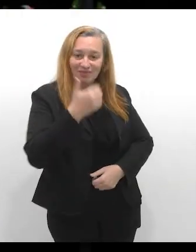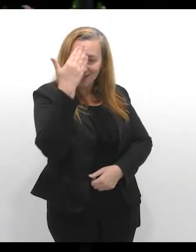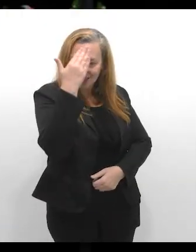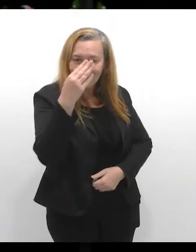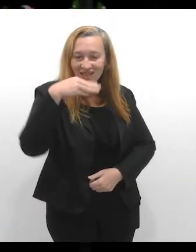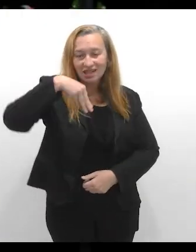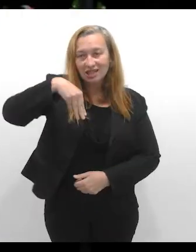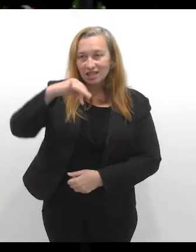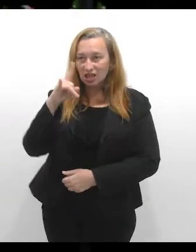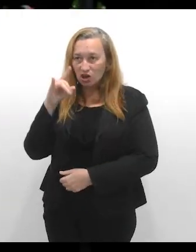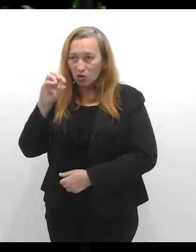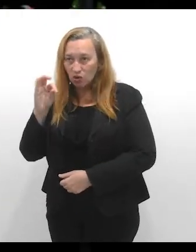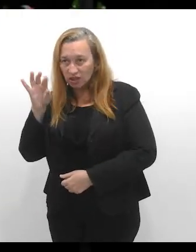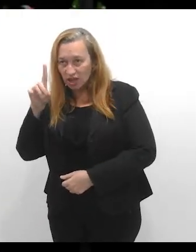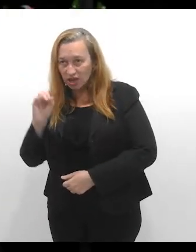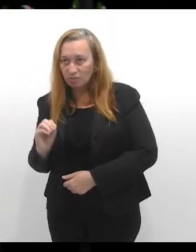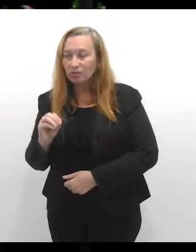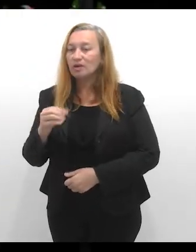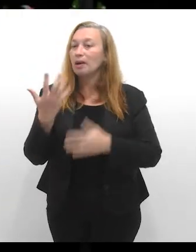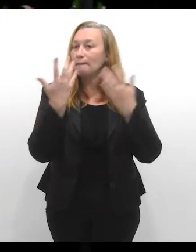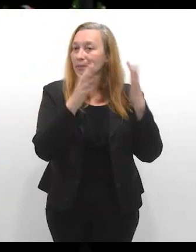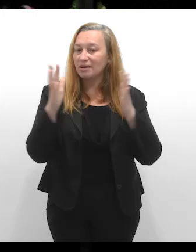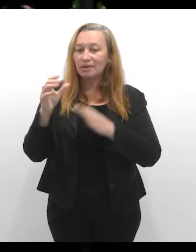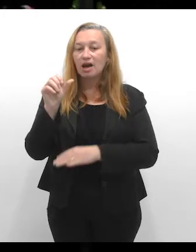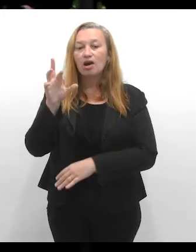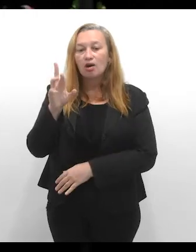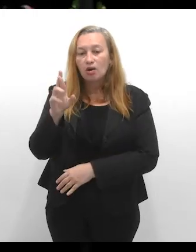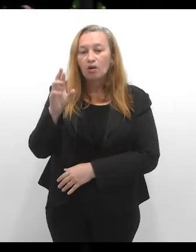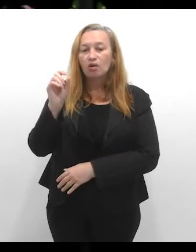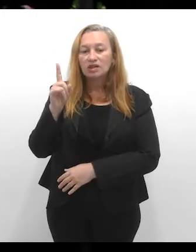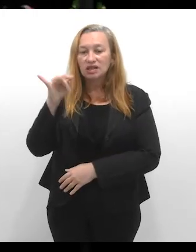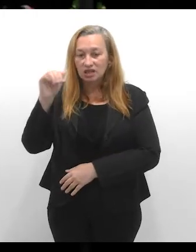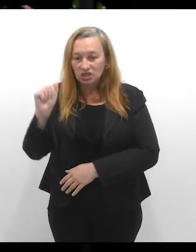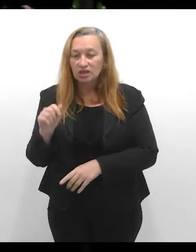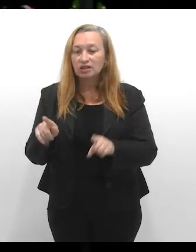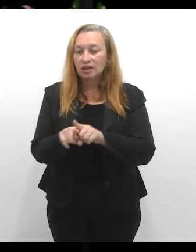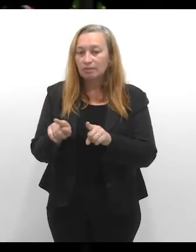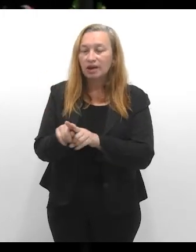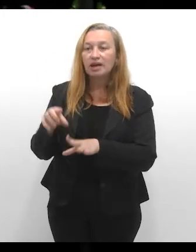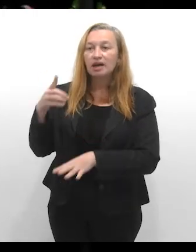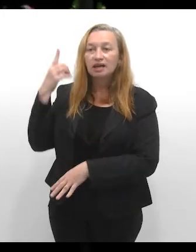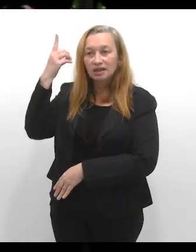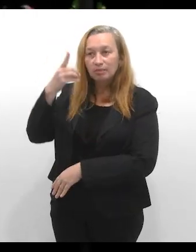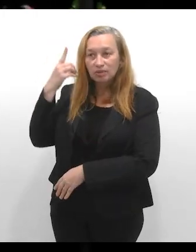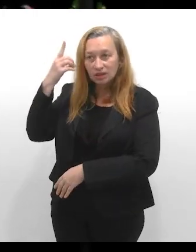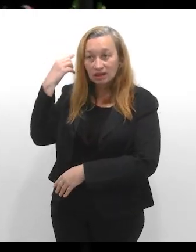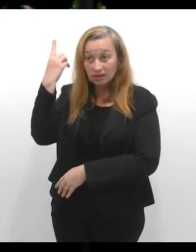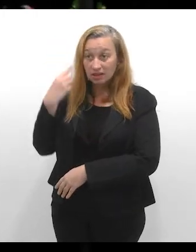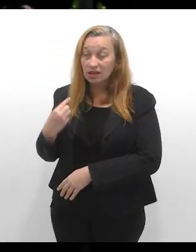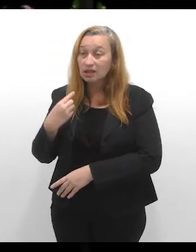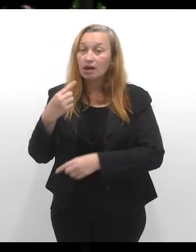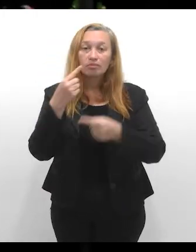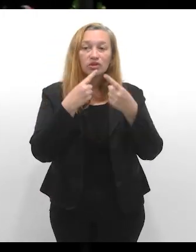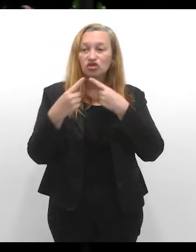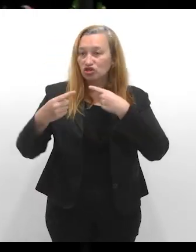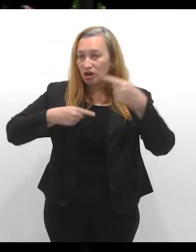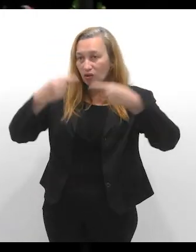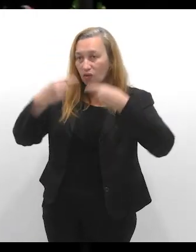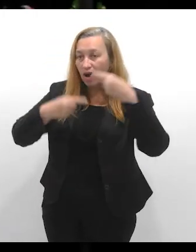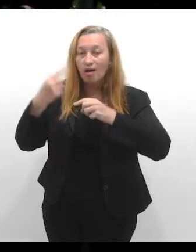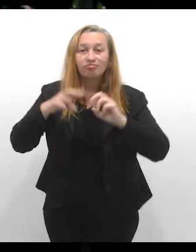primeiro agradeço, Nicodemos, pelo convite, saudar a Rosângela e a deputada Dani Monteiro pela oportunidade